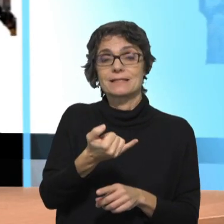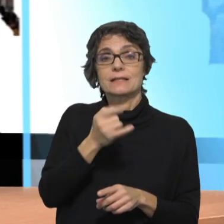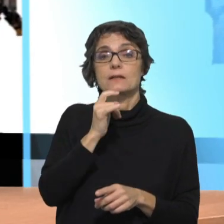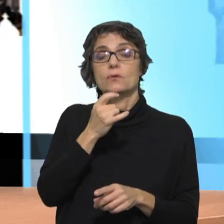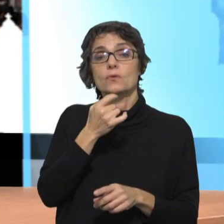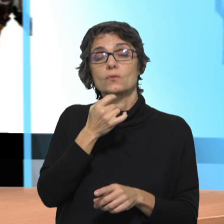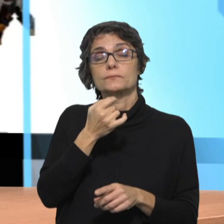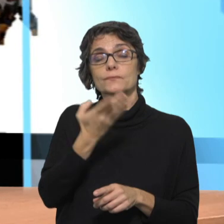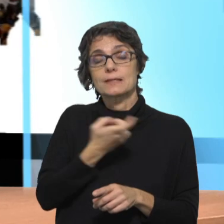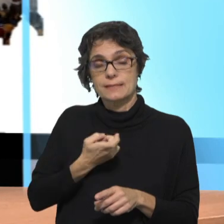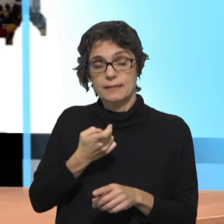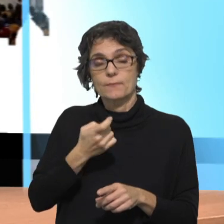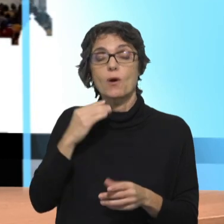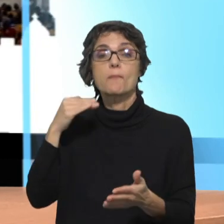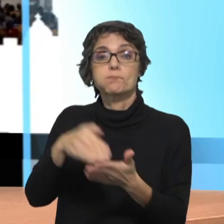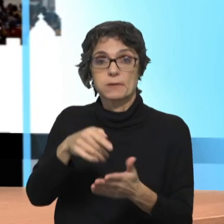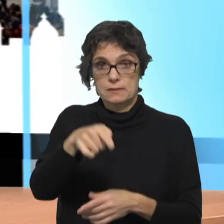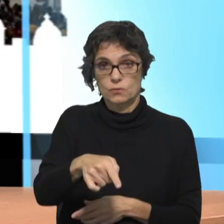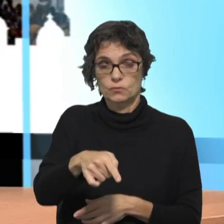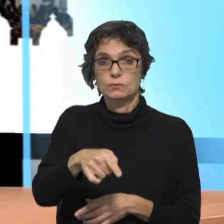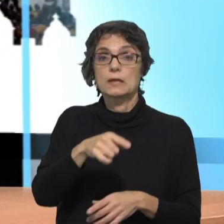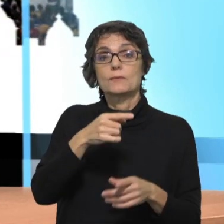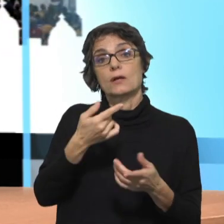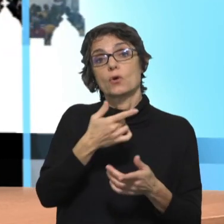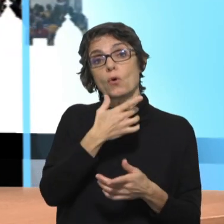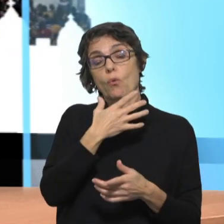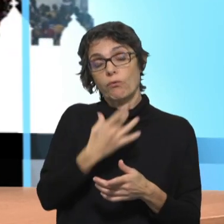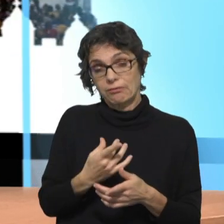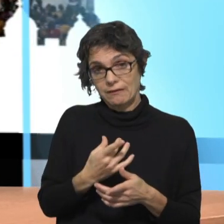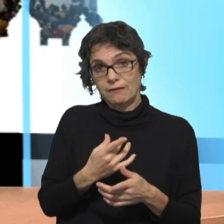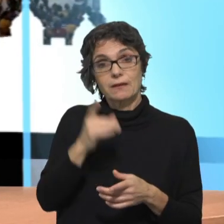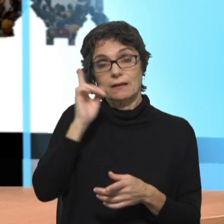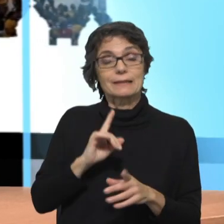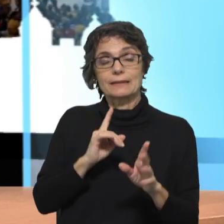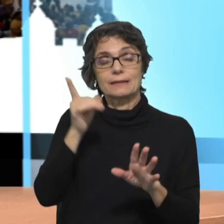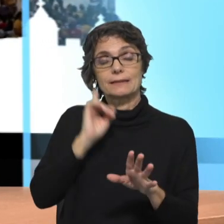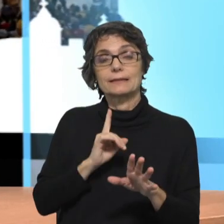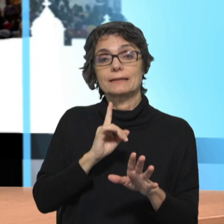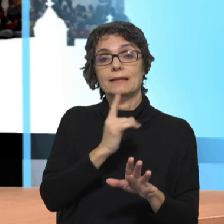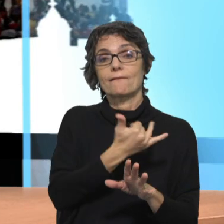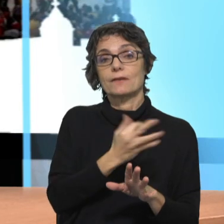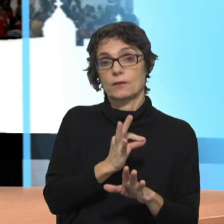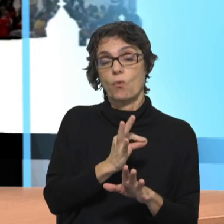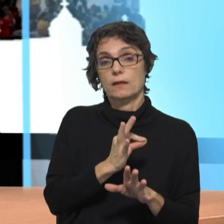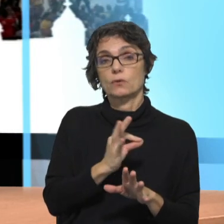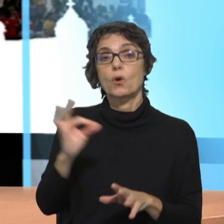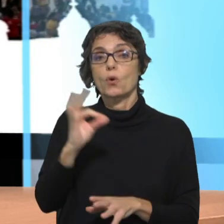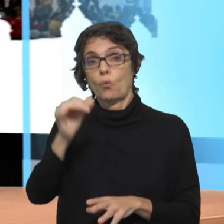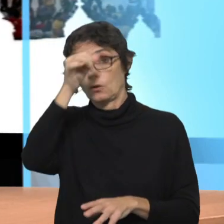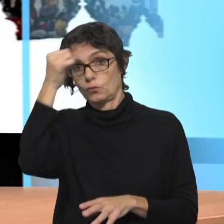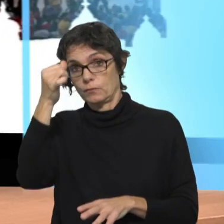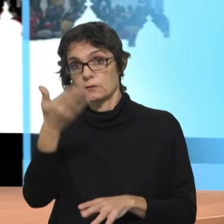uma segunda-feira, o dia 24 de dezembro é o 4º domingo do Advento. Isto faz com que, inclusivamente do ponto de